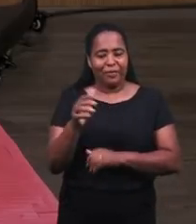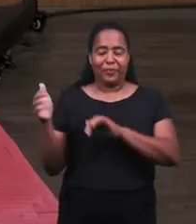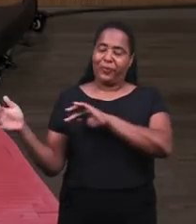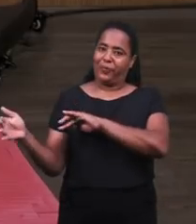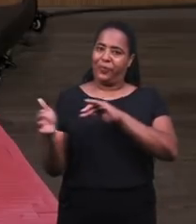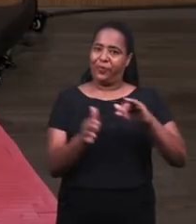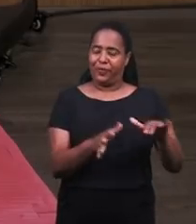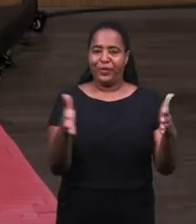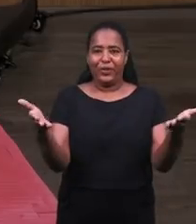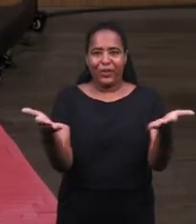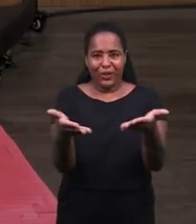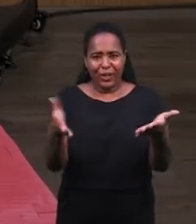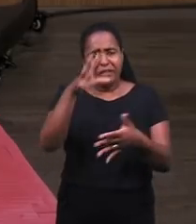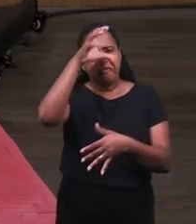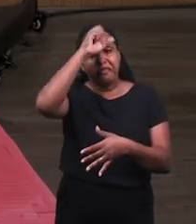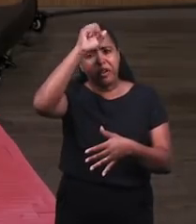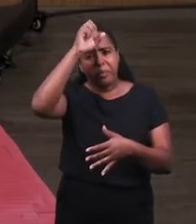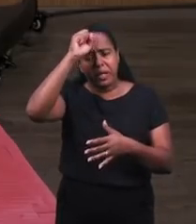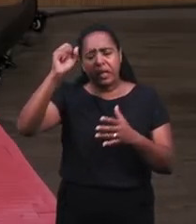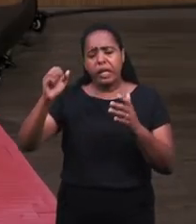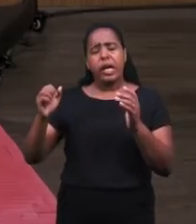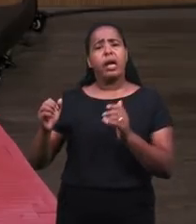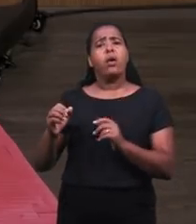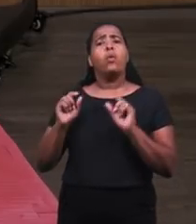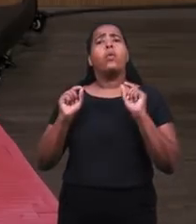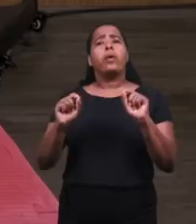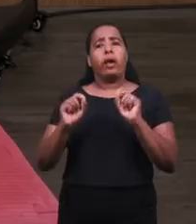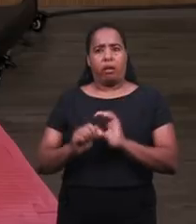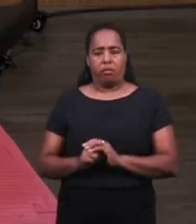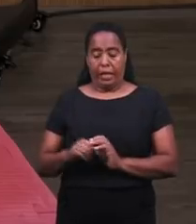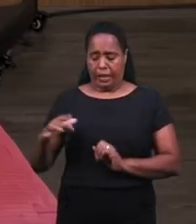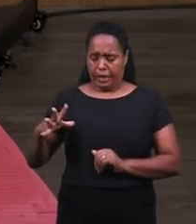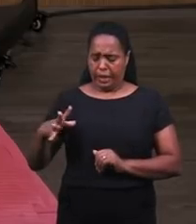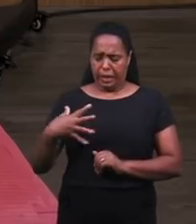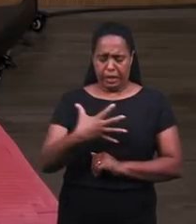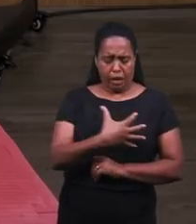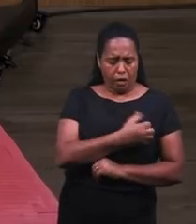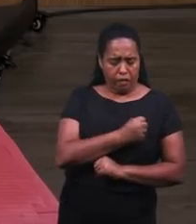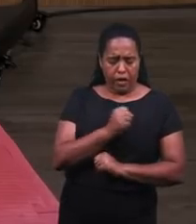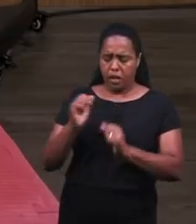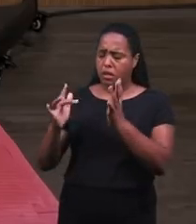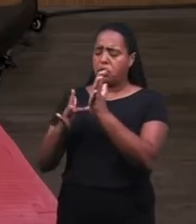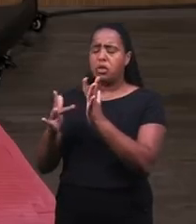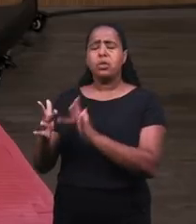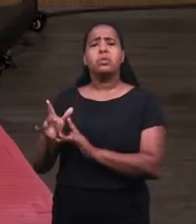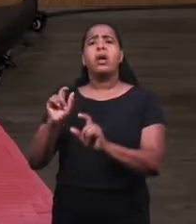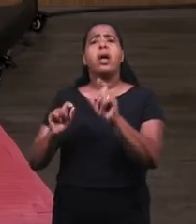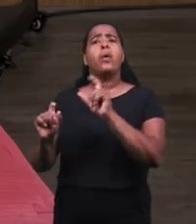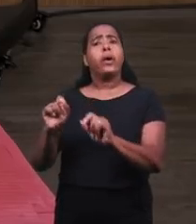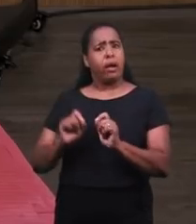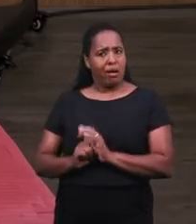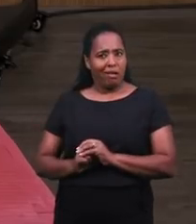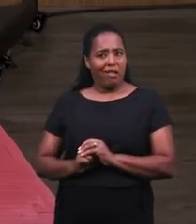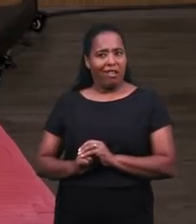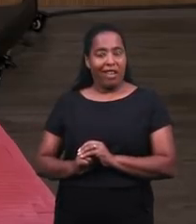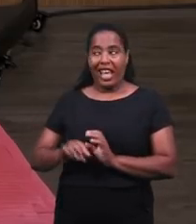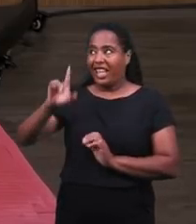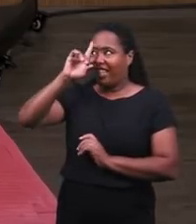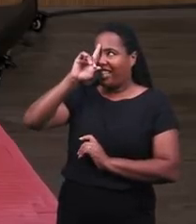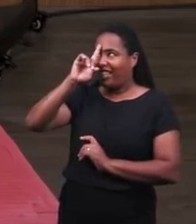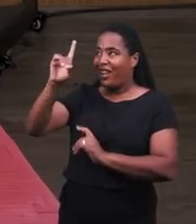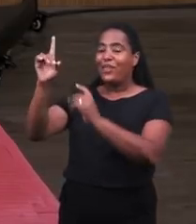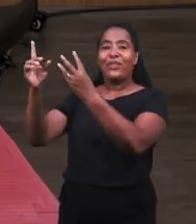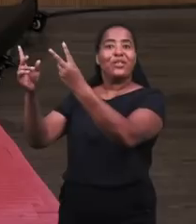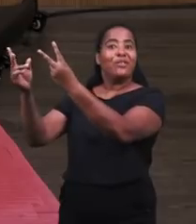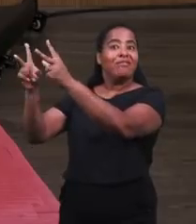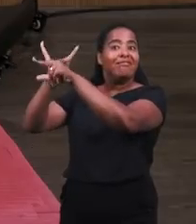sobre a salvação em Jesus. Mas o que é a salvação em Jesus? A salvação em Jesus é um presente que Deus nos